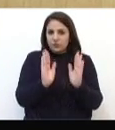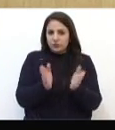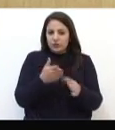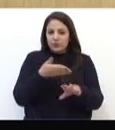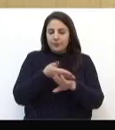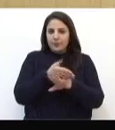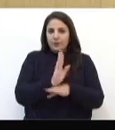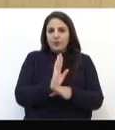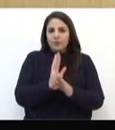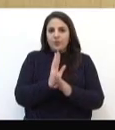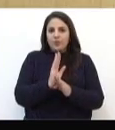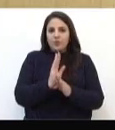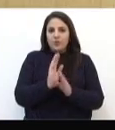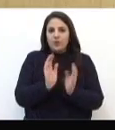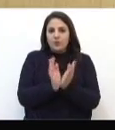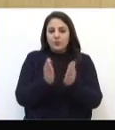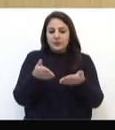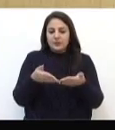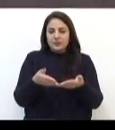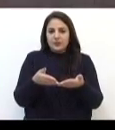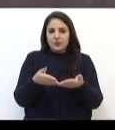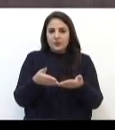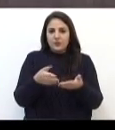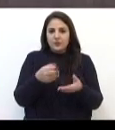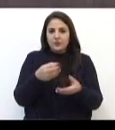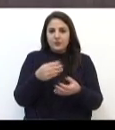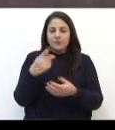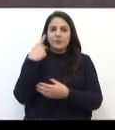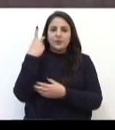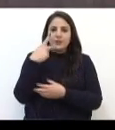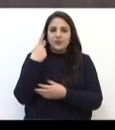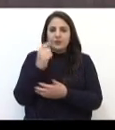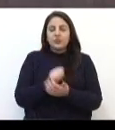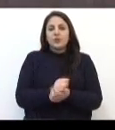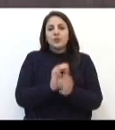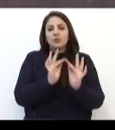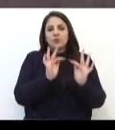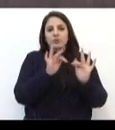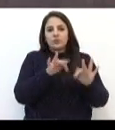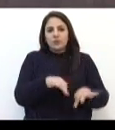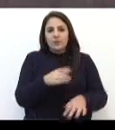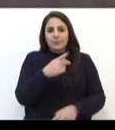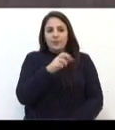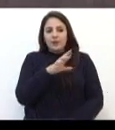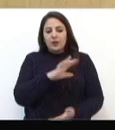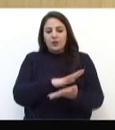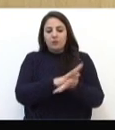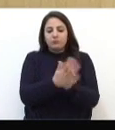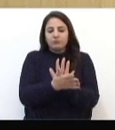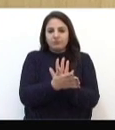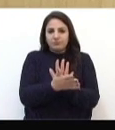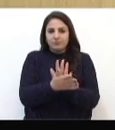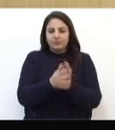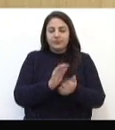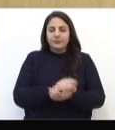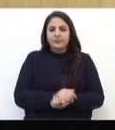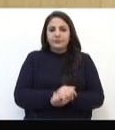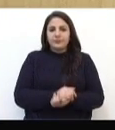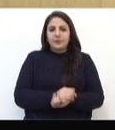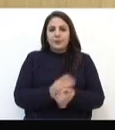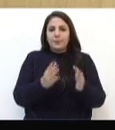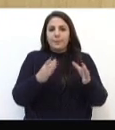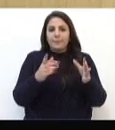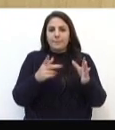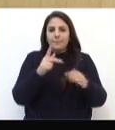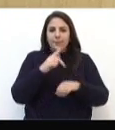parecer para a abertura de uma frente parlamentar. Em combate à intolerância, à homofobia e preconceito racial. Passo Fundo pode